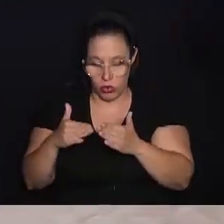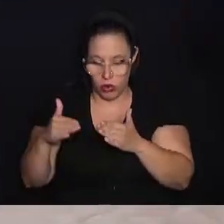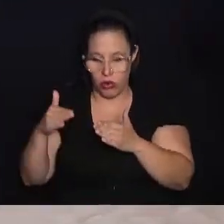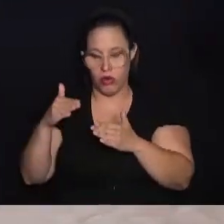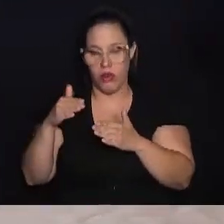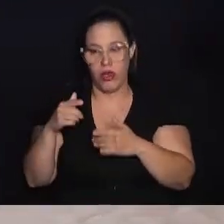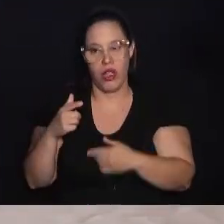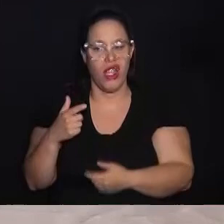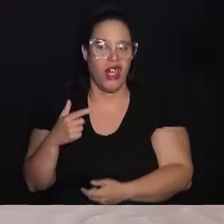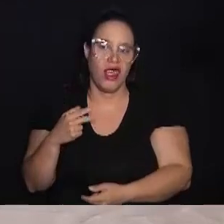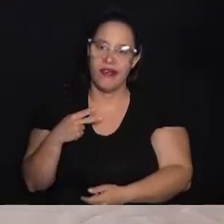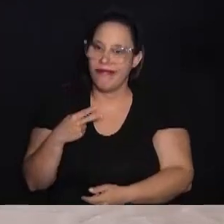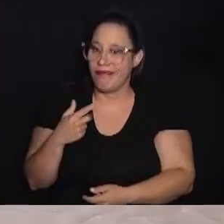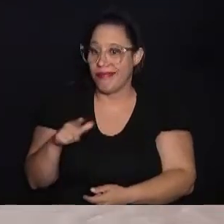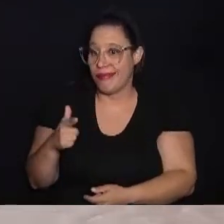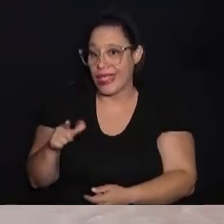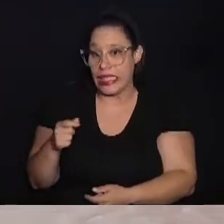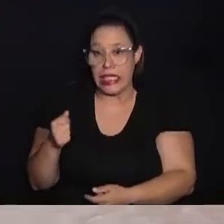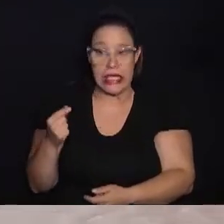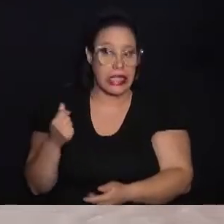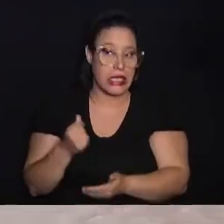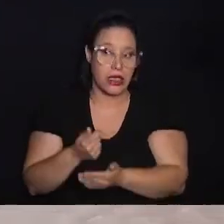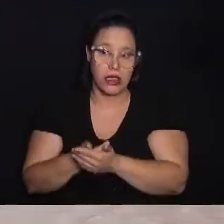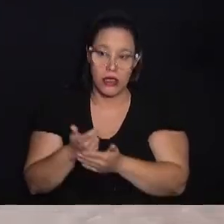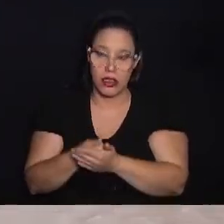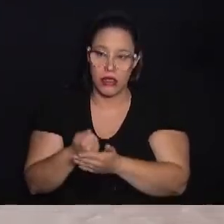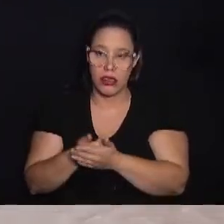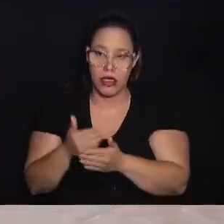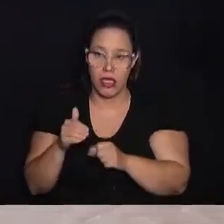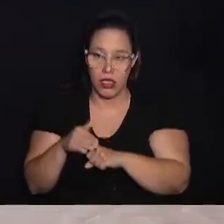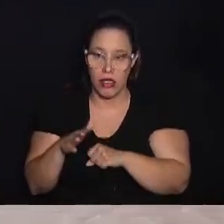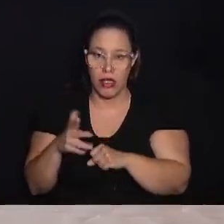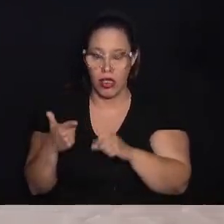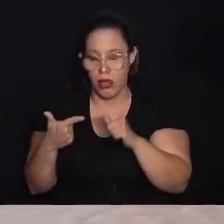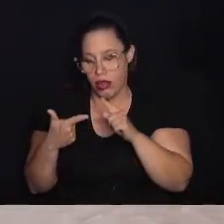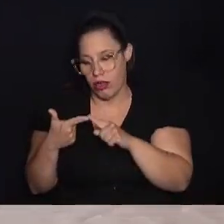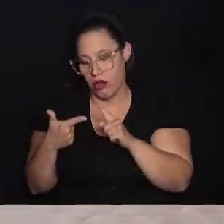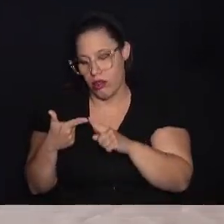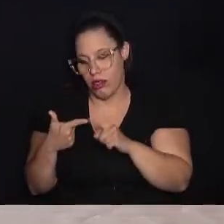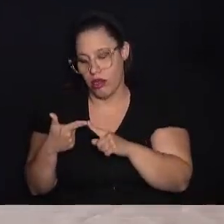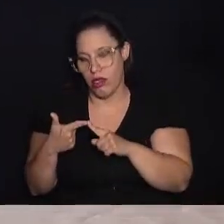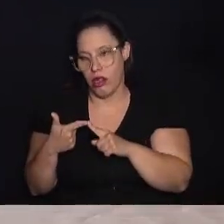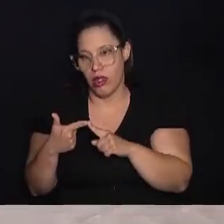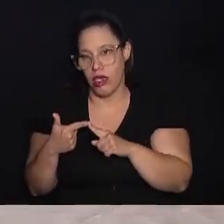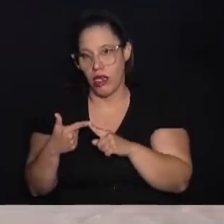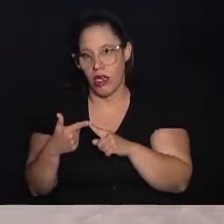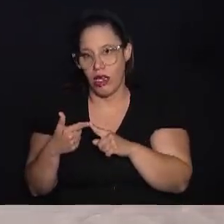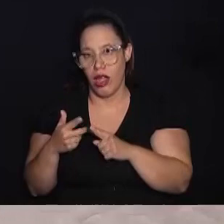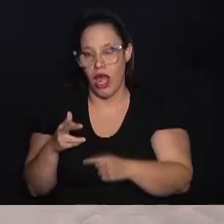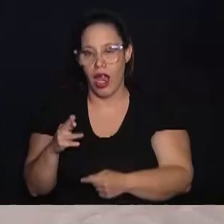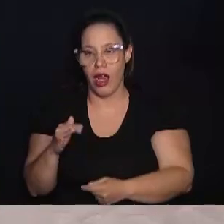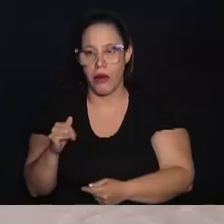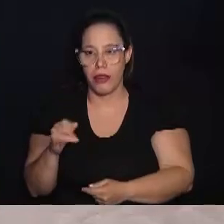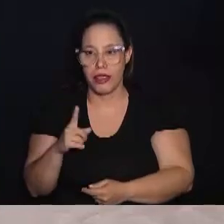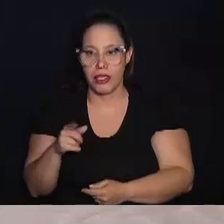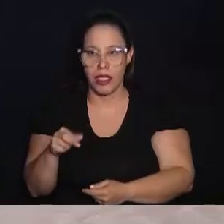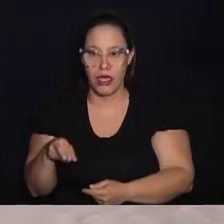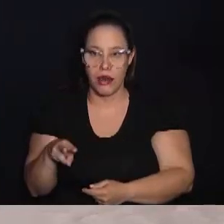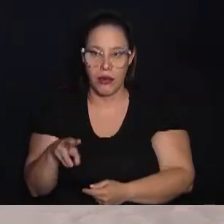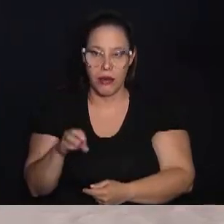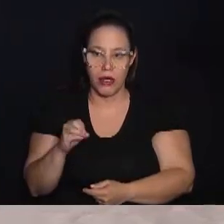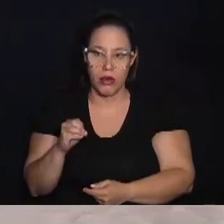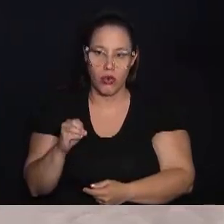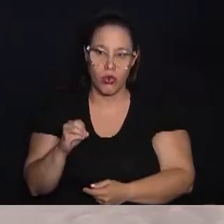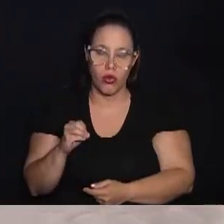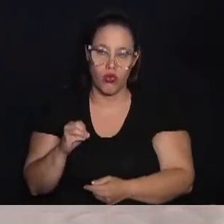aquele dinheiro para gastar naquele momento a mais. E o segundo problema é o do armazenamento. Eventualmente, você não tem condições de armazenar